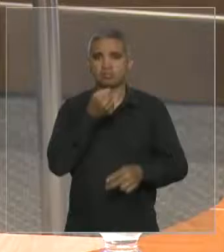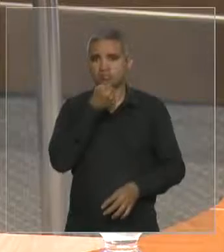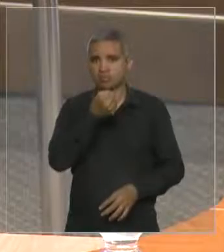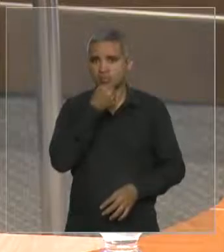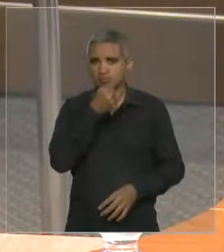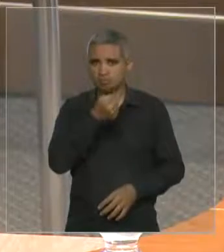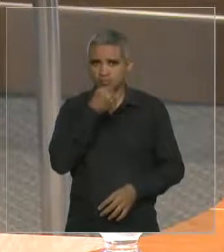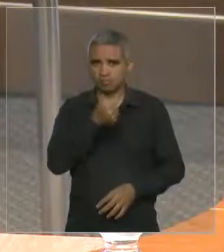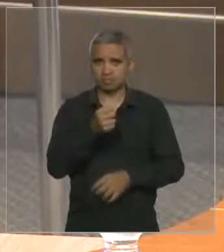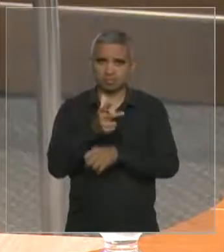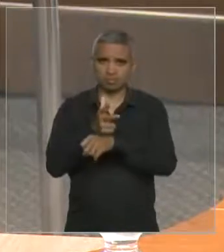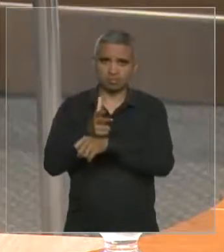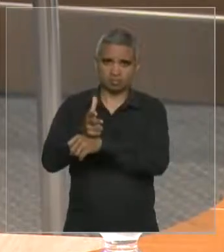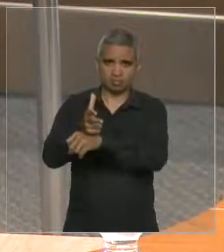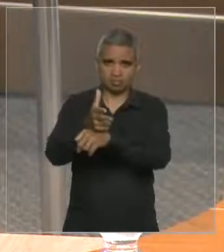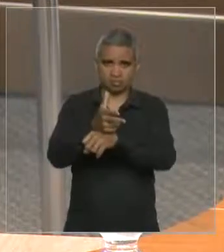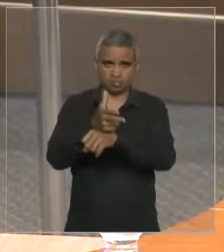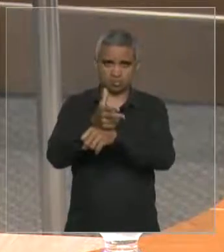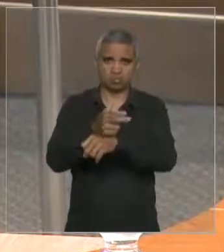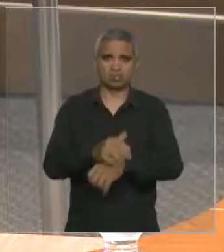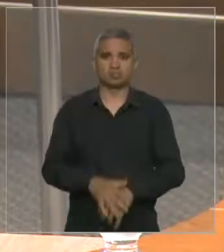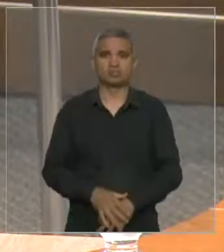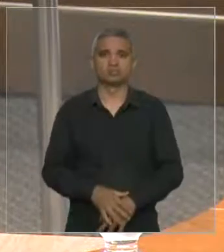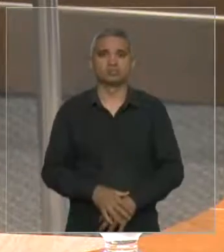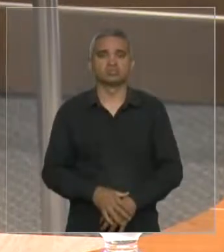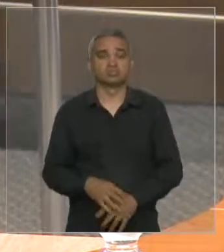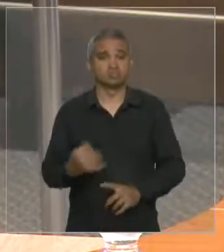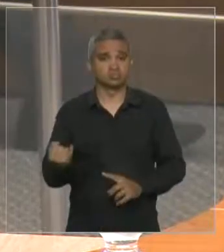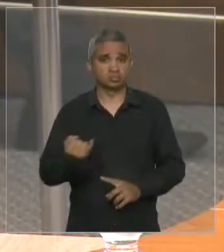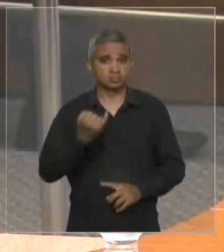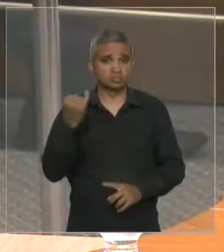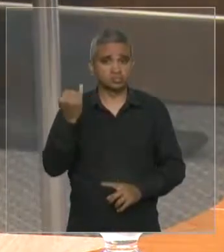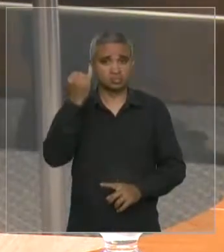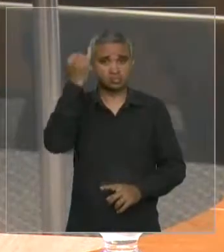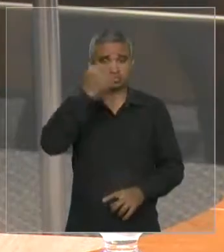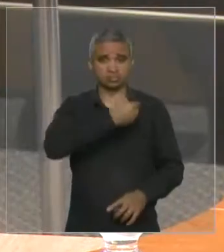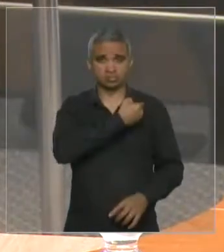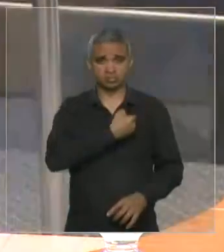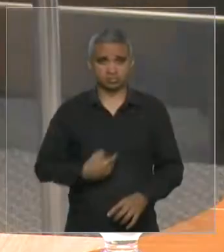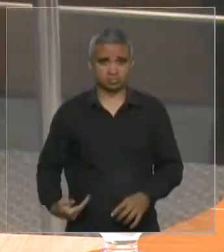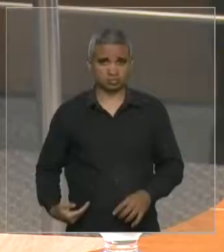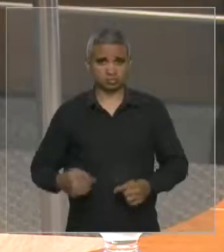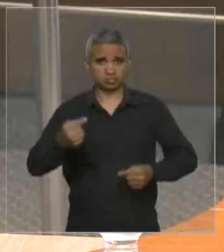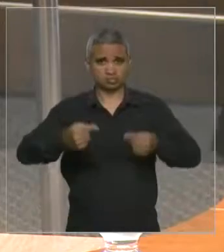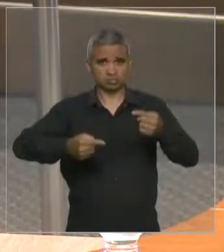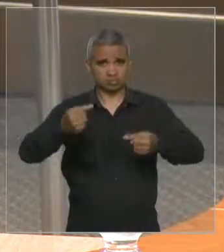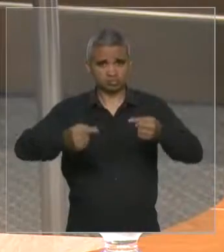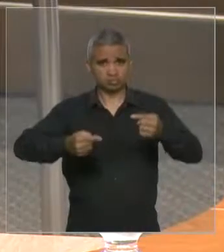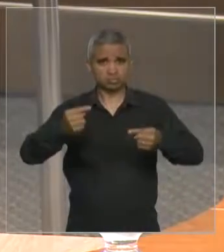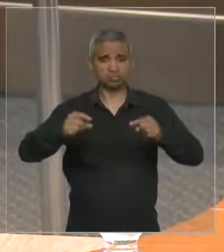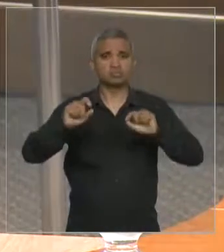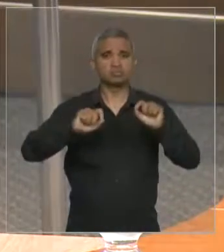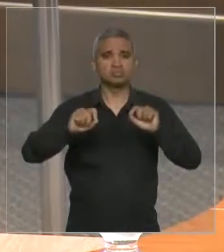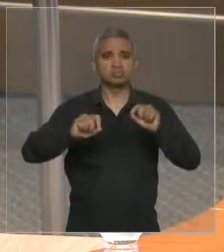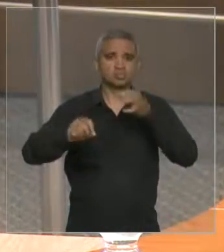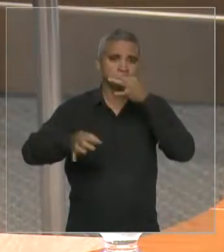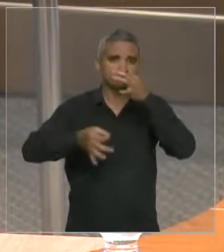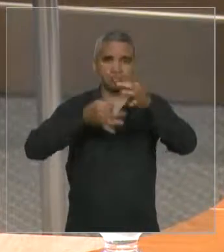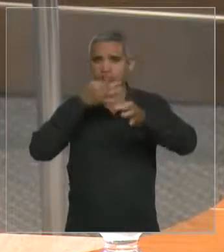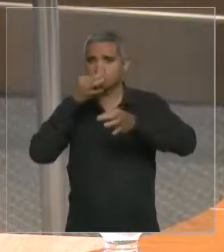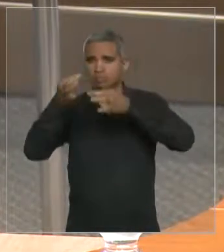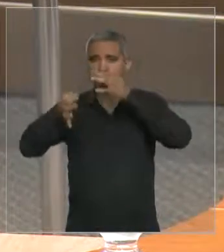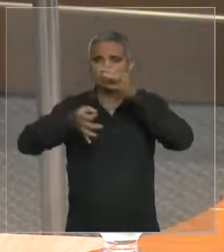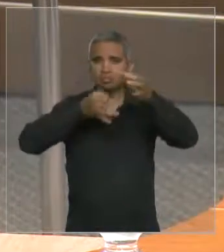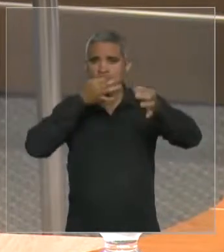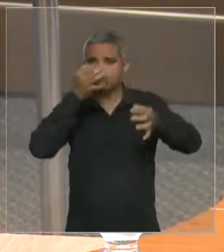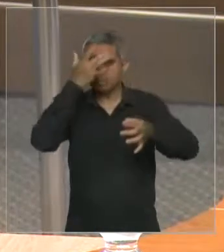evento importante, um evento que o governo discute de forma participativa, envolvendo a